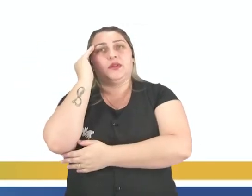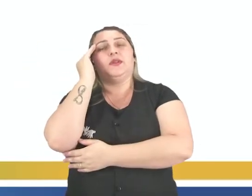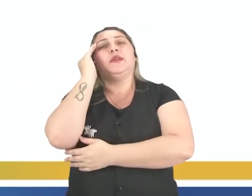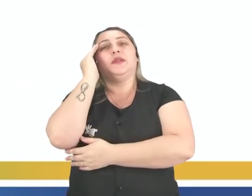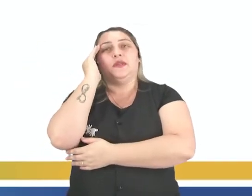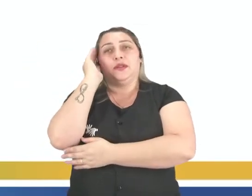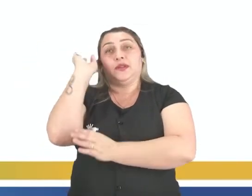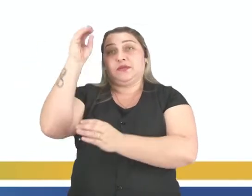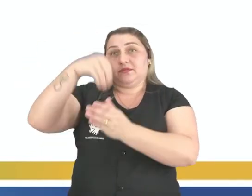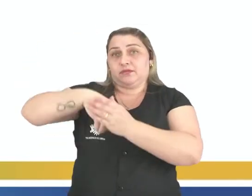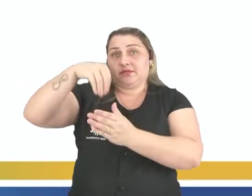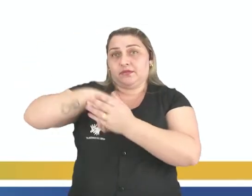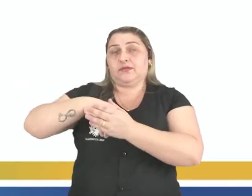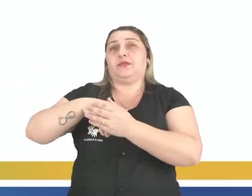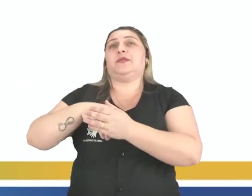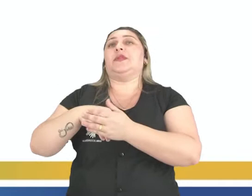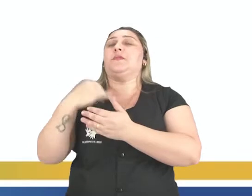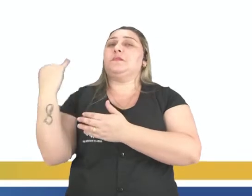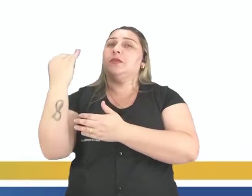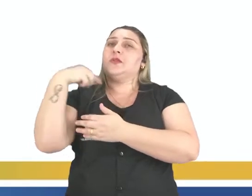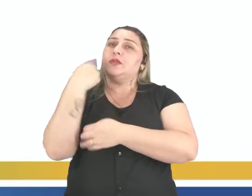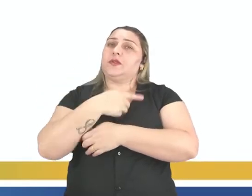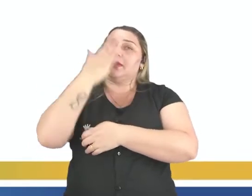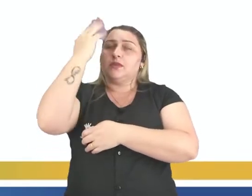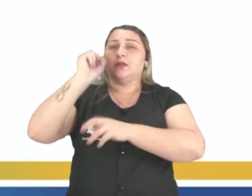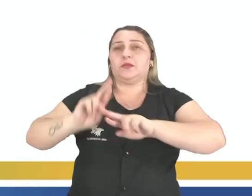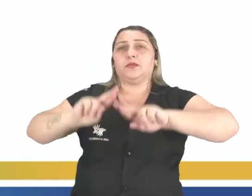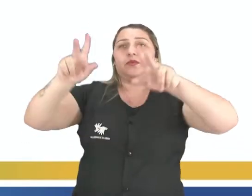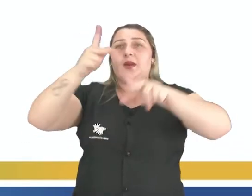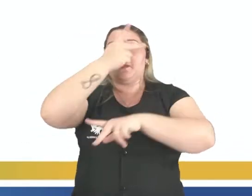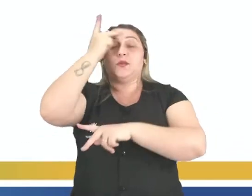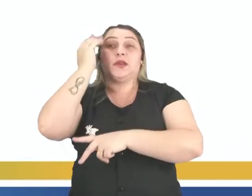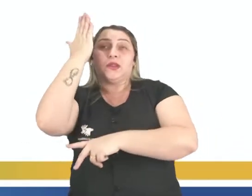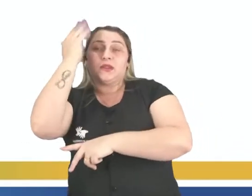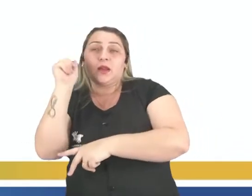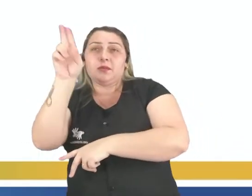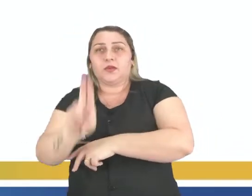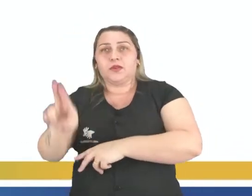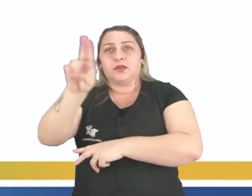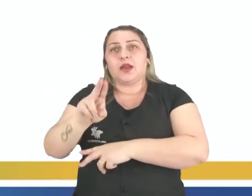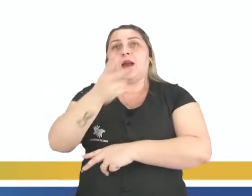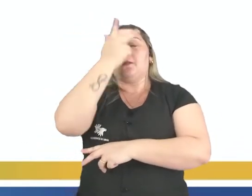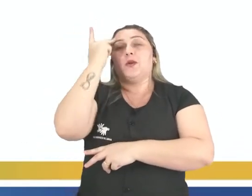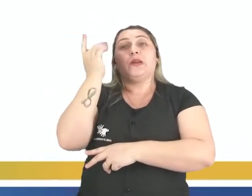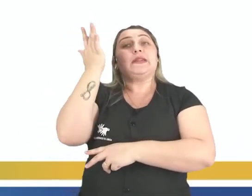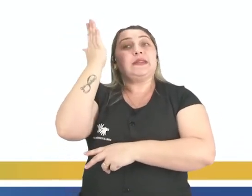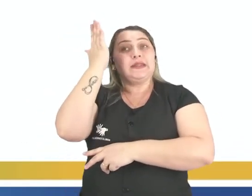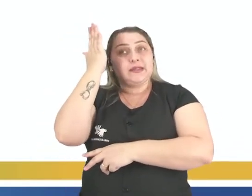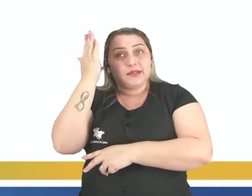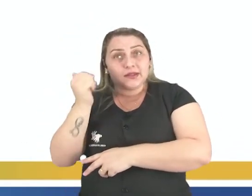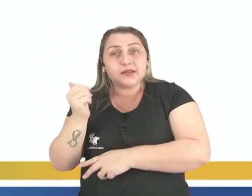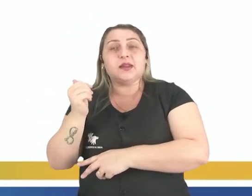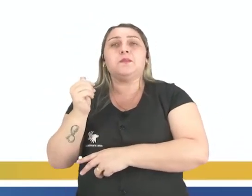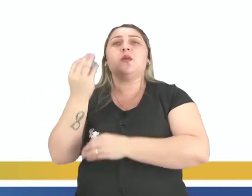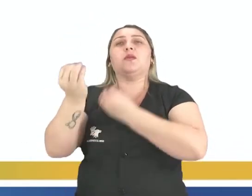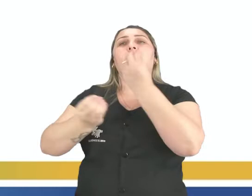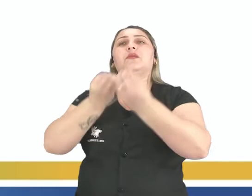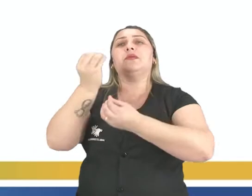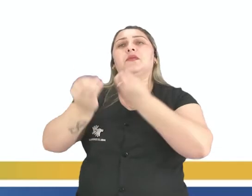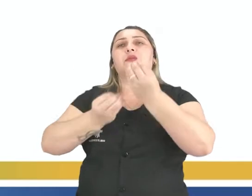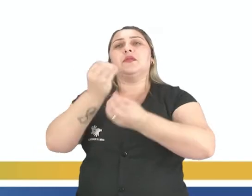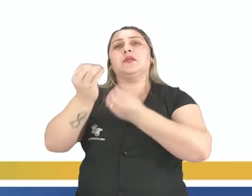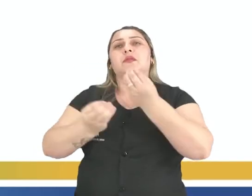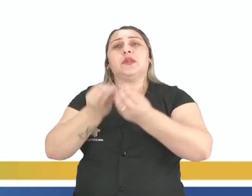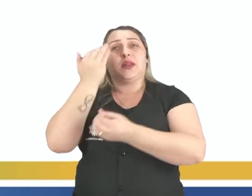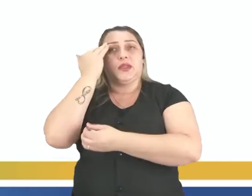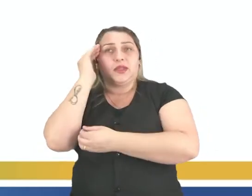operações internas. Então, é importante que a gente saiba diferenciar a pessoa que sabe usar e a pessoa que sabe